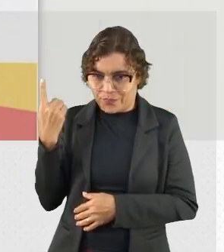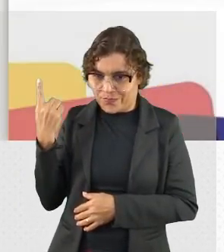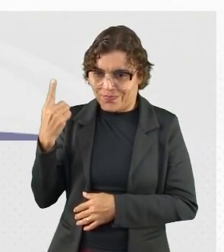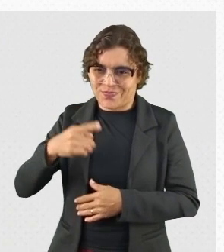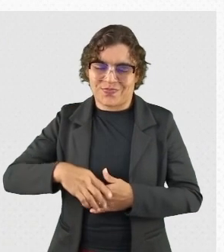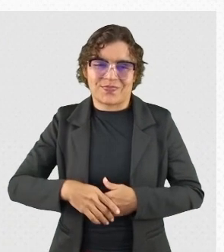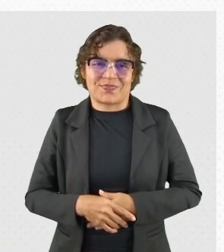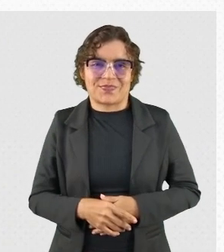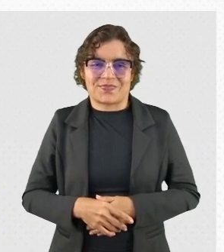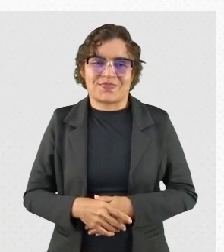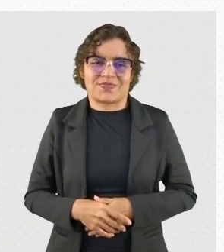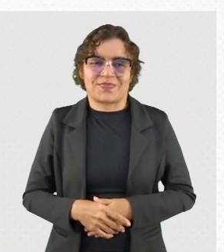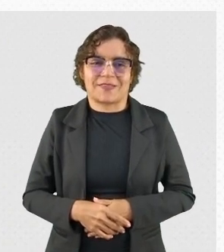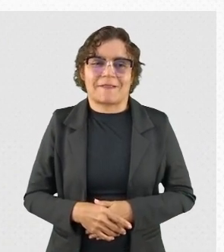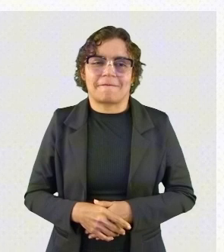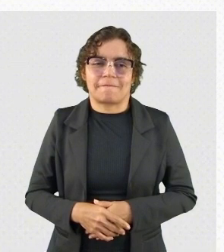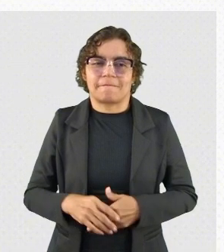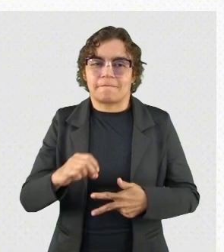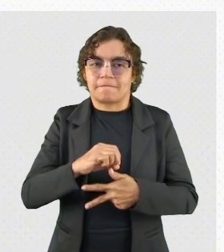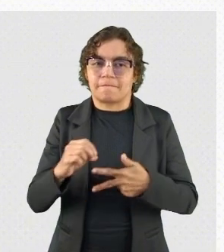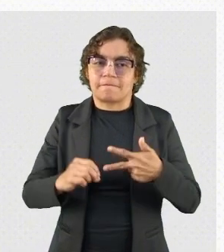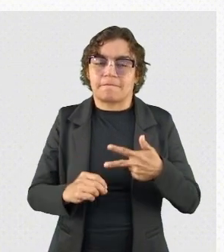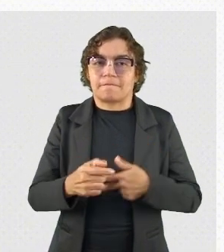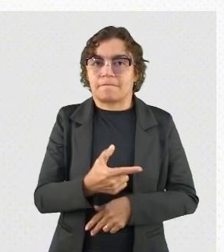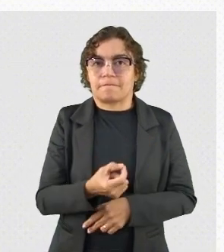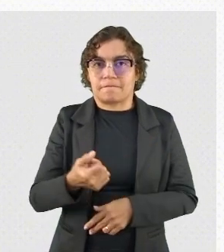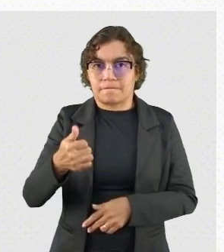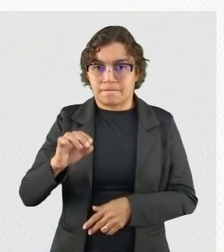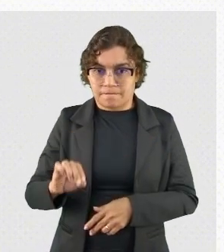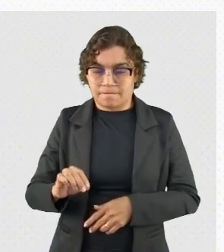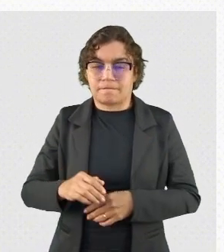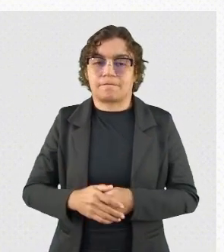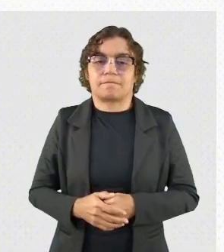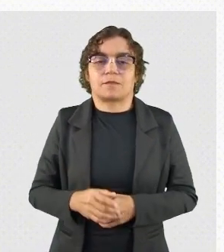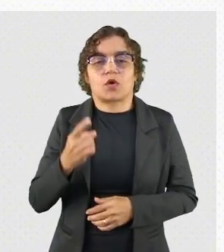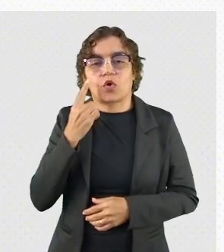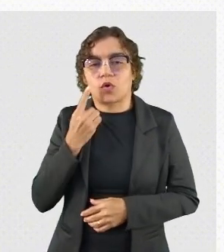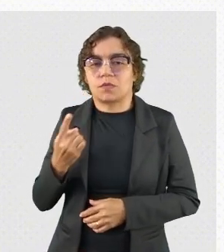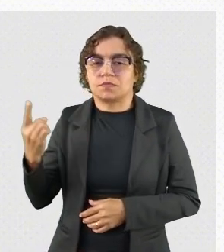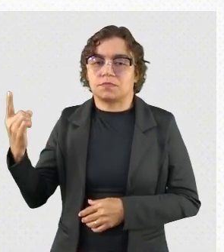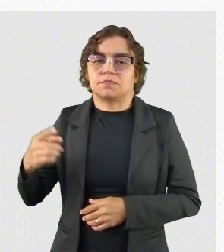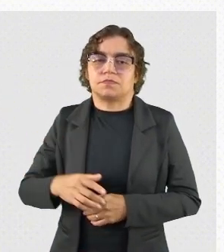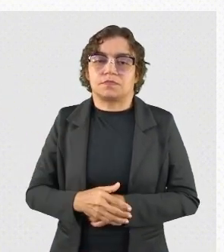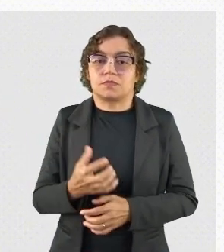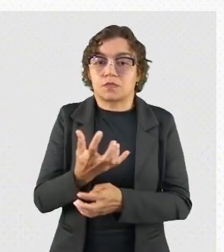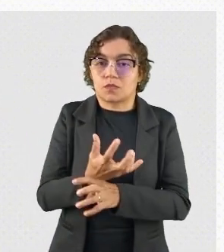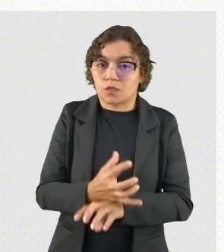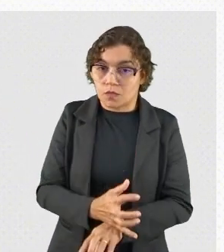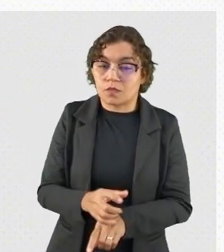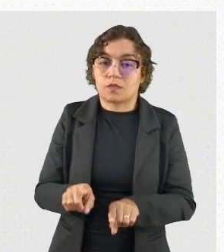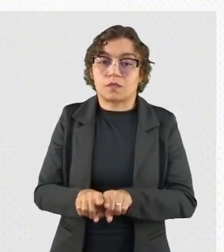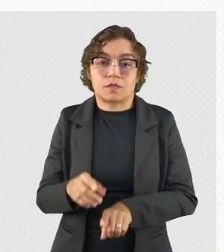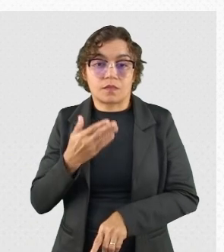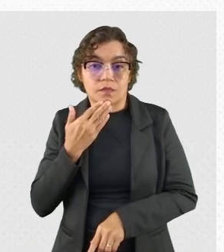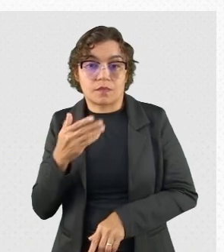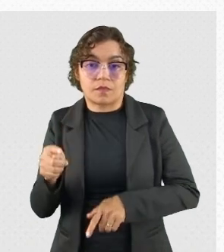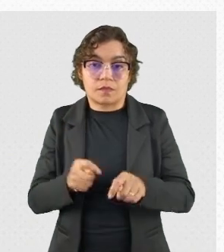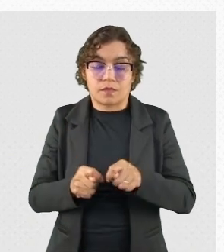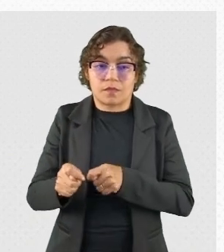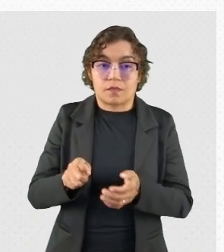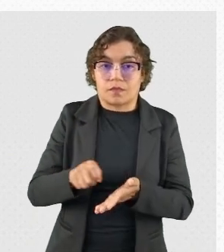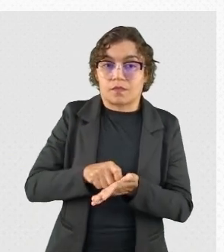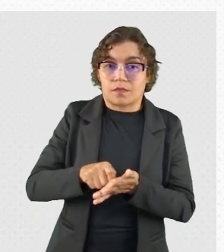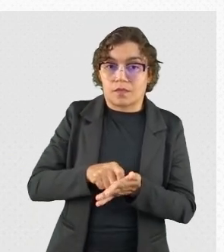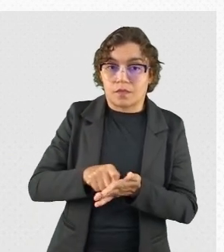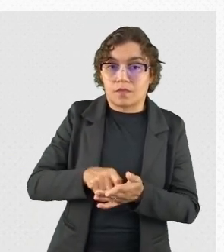lá, exercício. Enem 2010. As secas e o apelo econômico da borracha, produto que no final do século